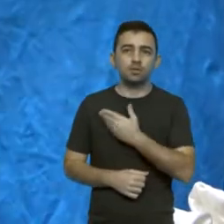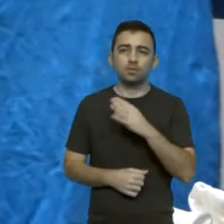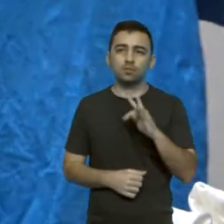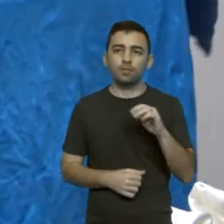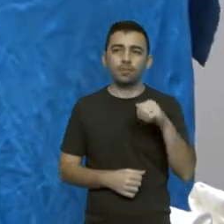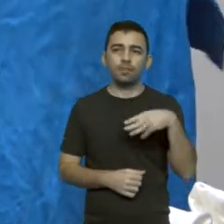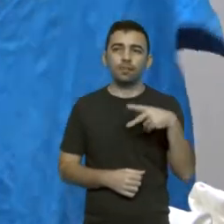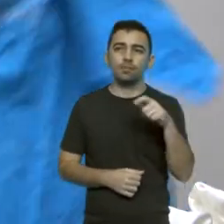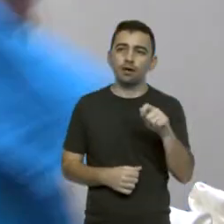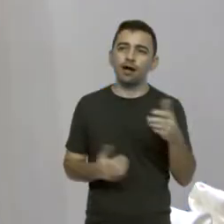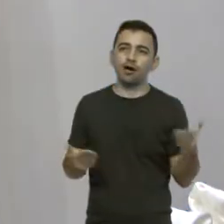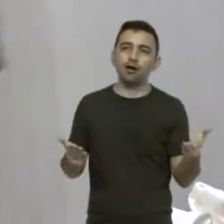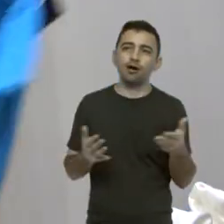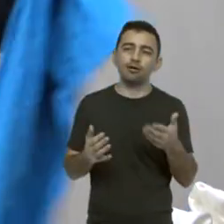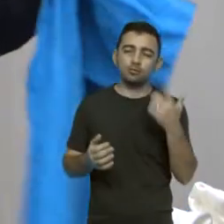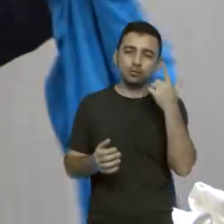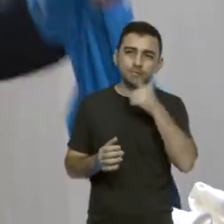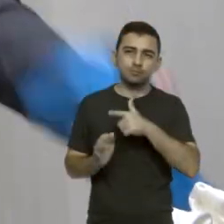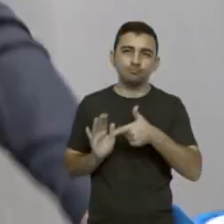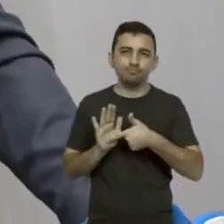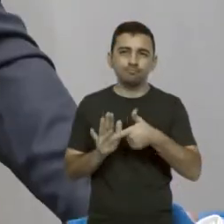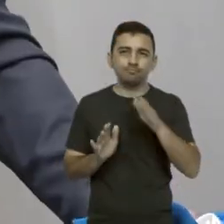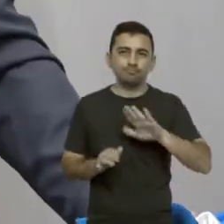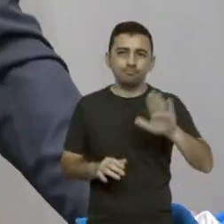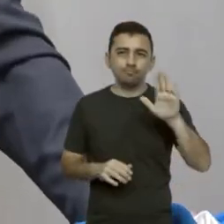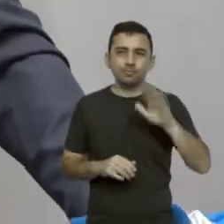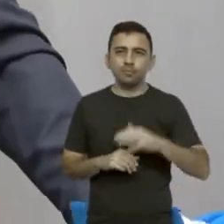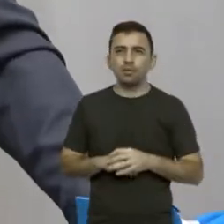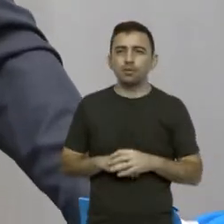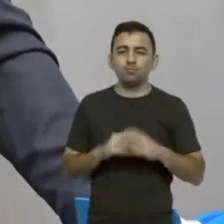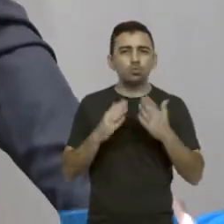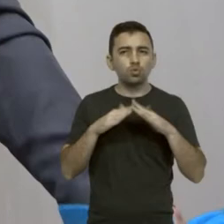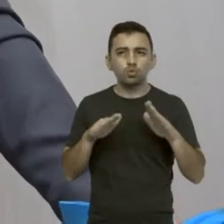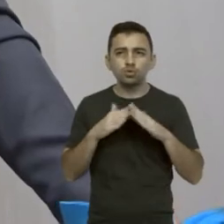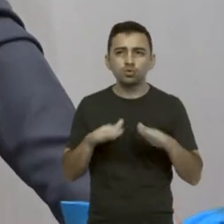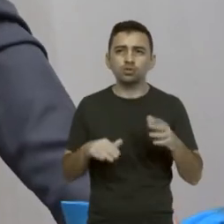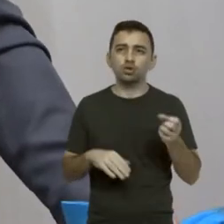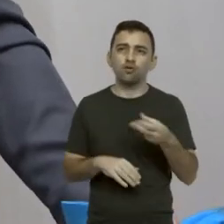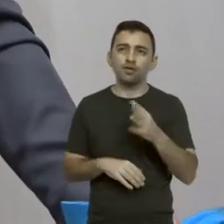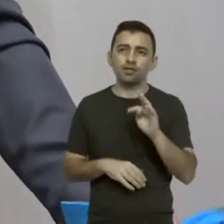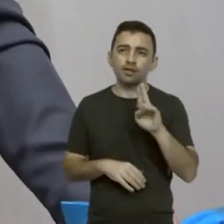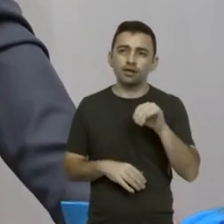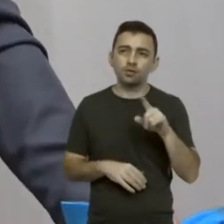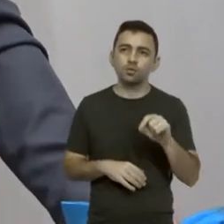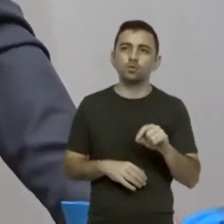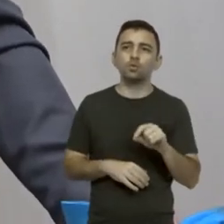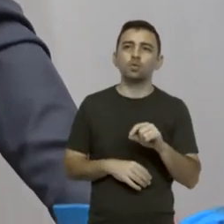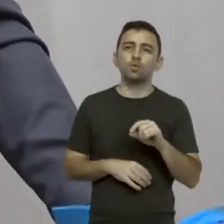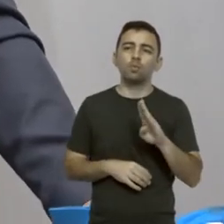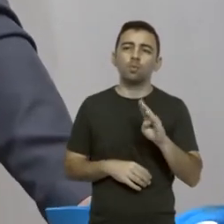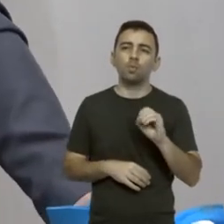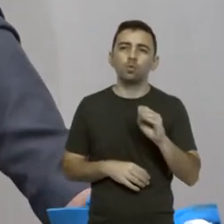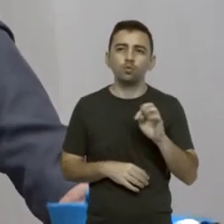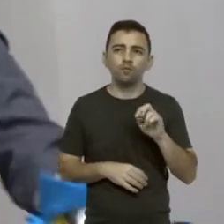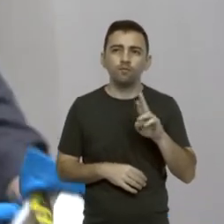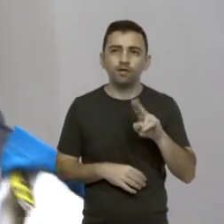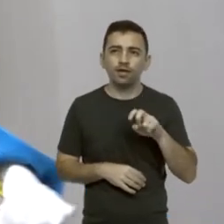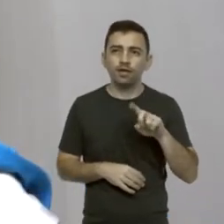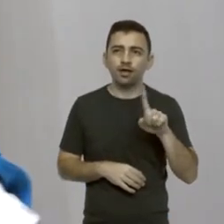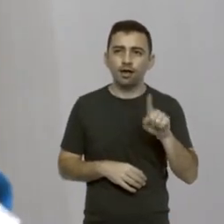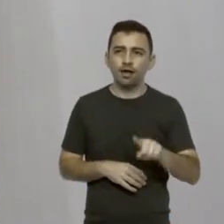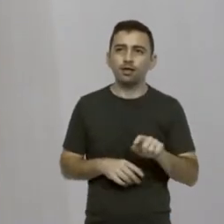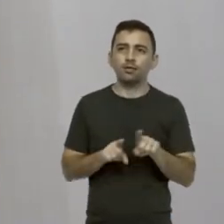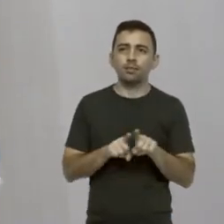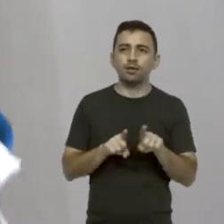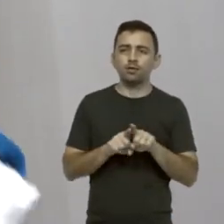estamos cumprindo também com a promessa. Guabiruba, Brusque, Nova Trento, Butuverá, e todo o Estado e todo o Vale de Itajaí,